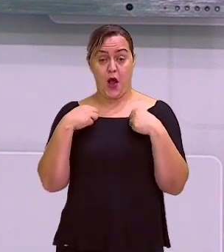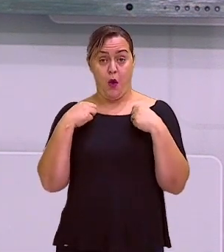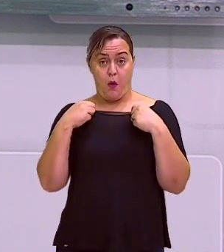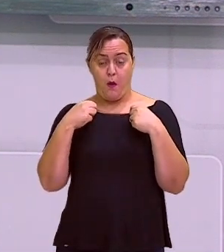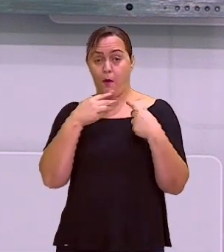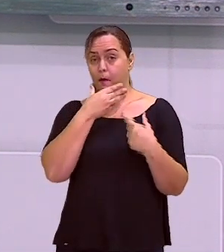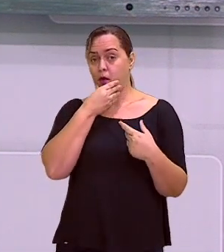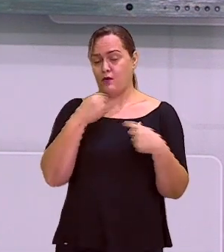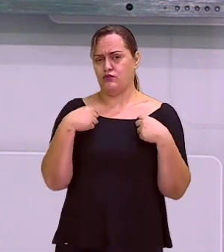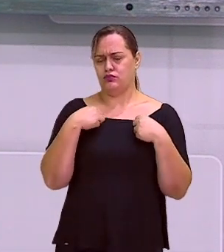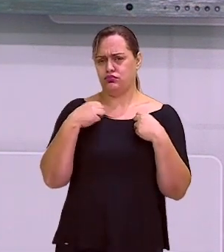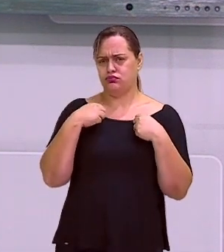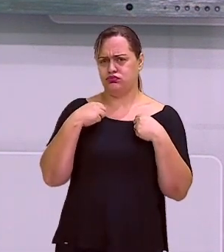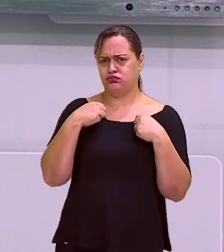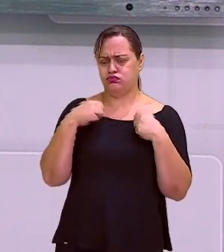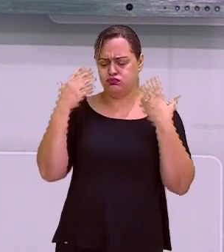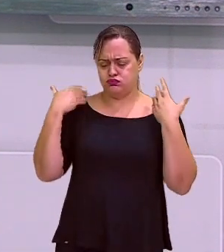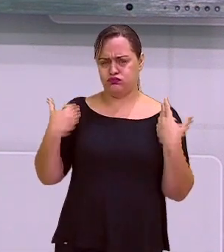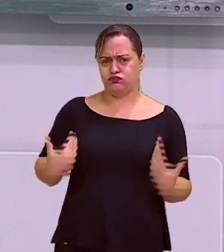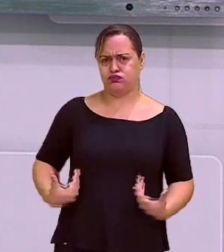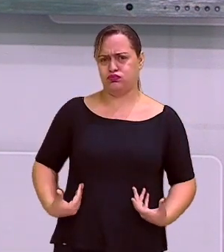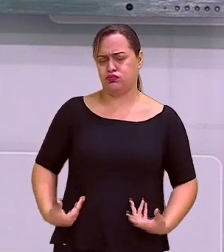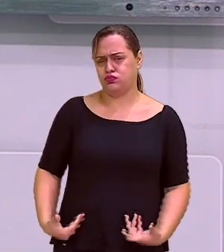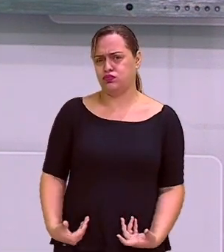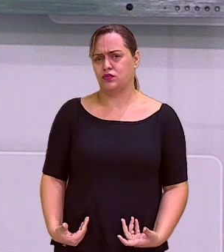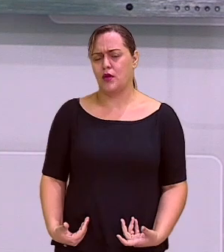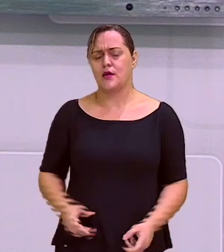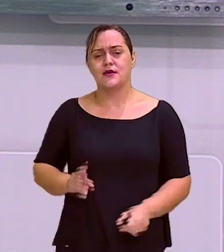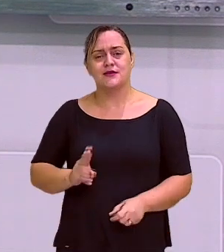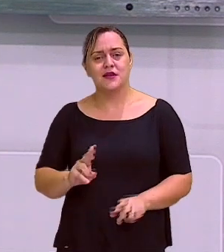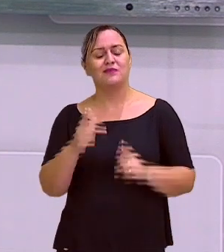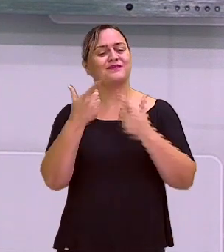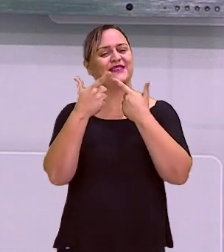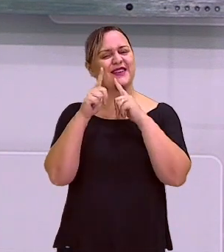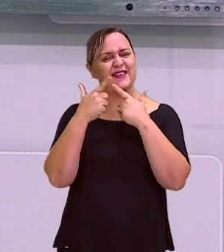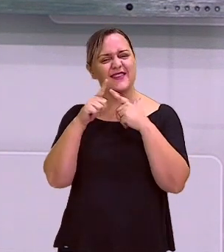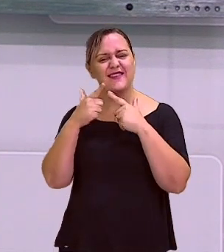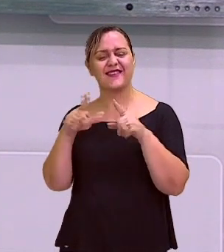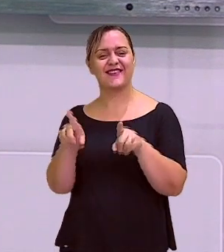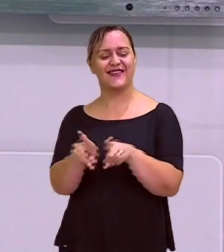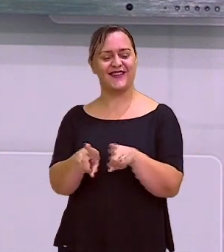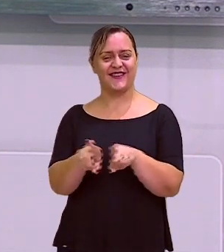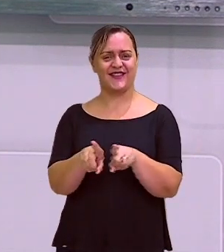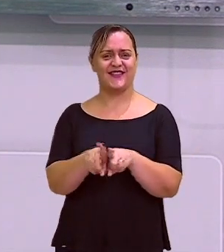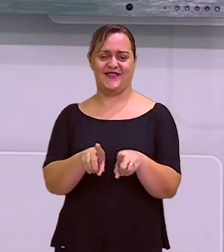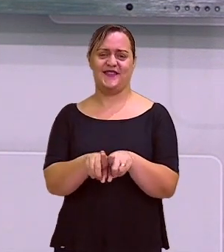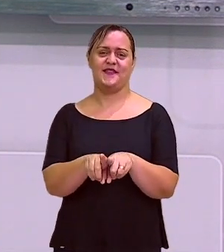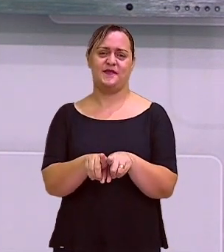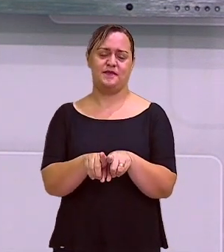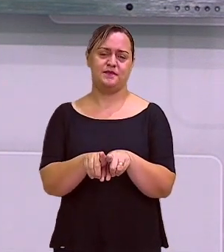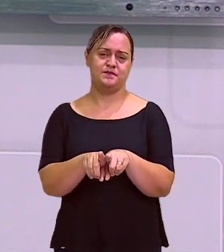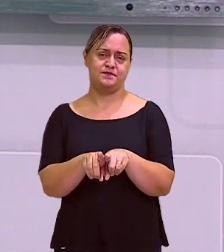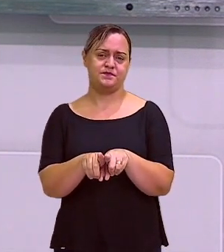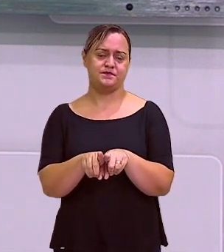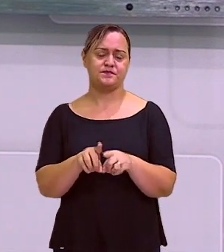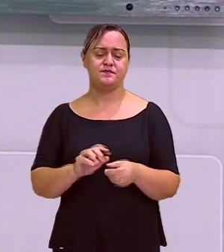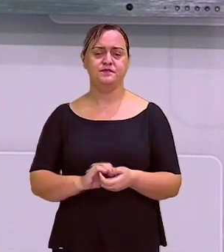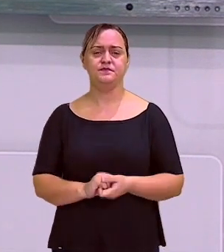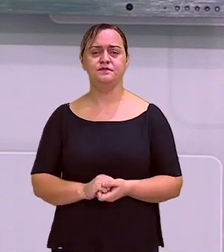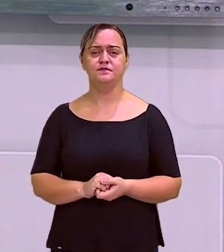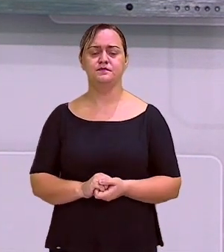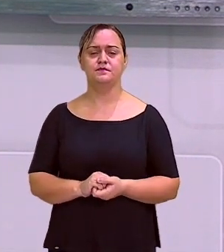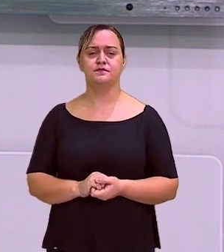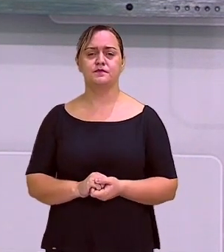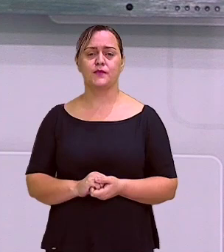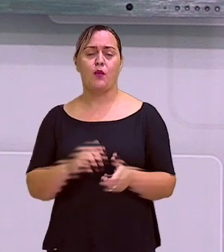cinema, no teatro, né, a fantasia ou o traje que você veste, né, faz toda a diferença.